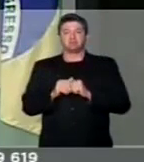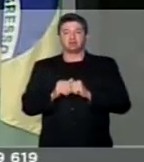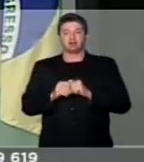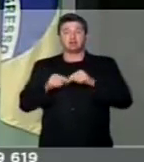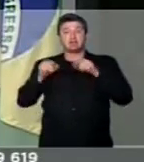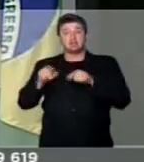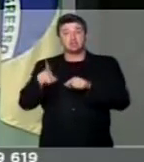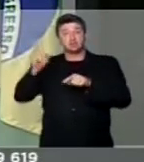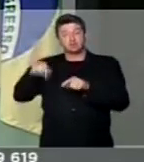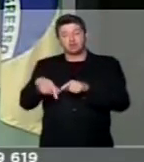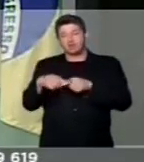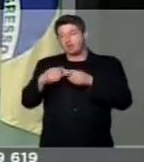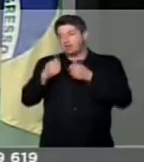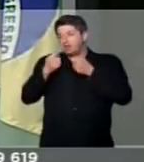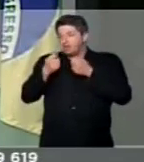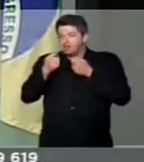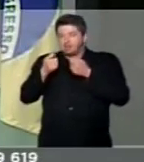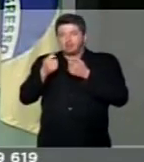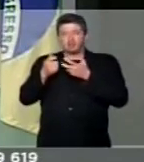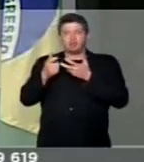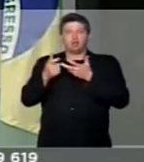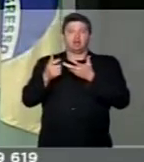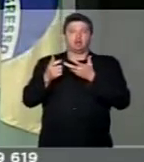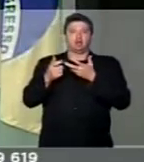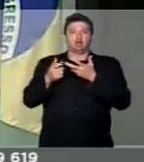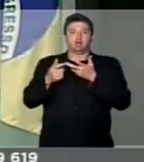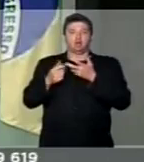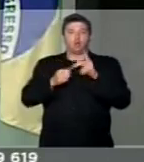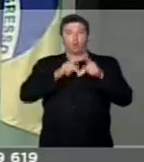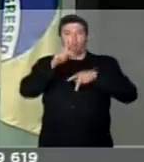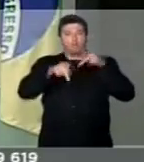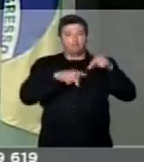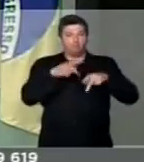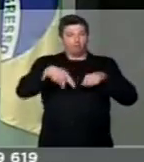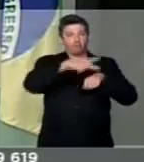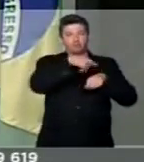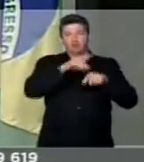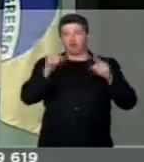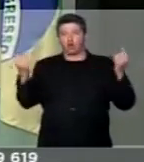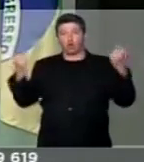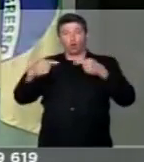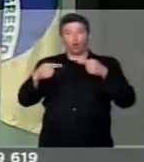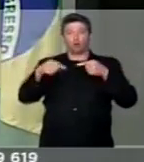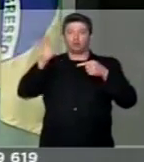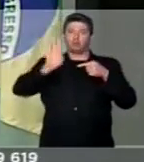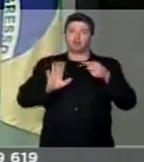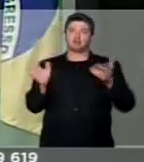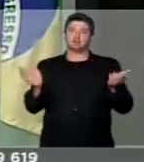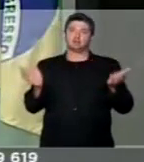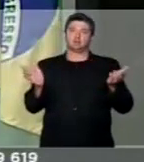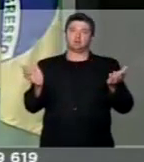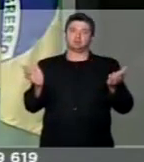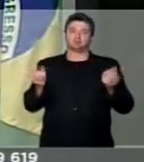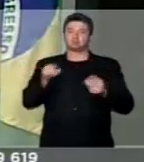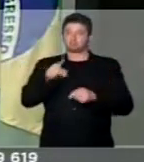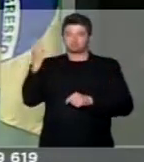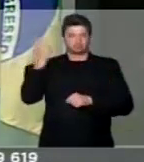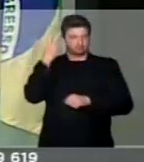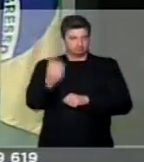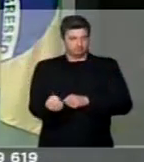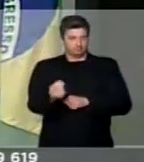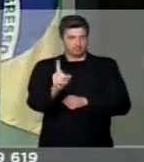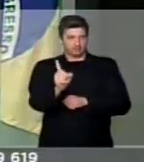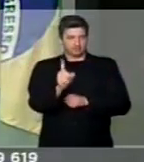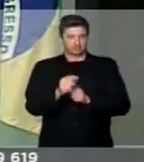uma tentativa de jogar povos e nações contra brasileiros. E isto é